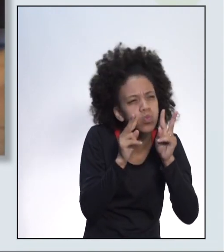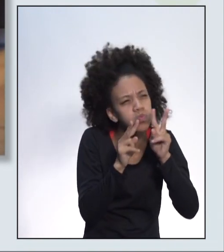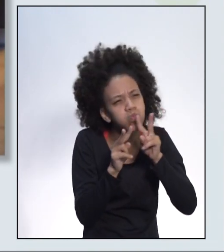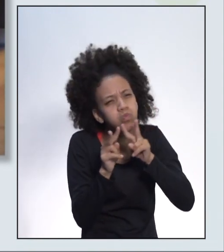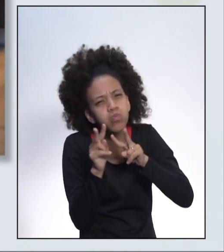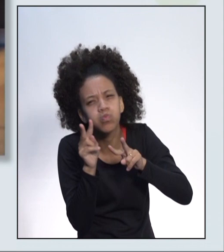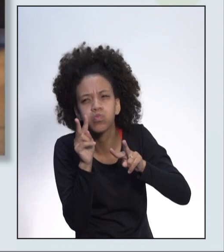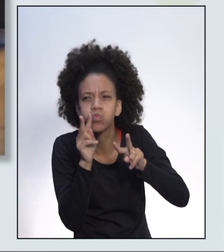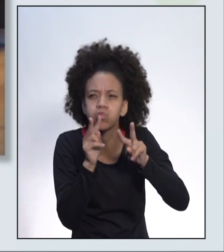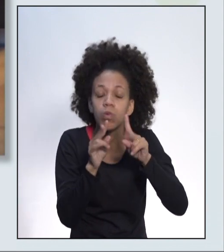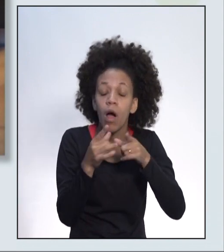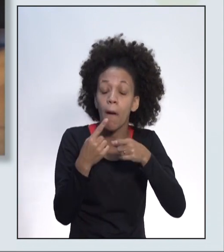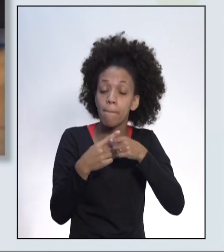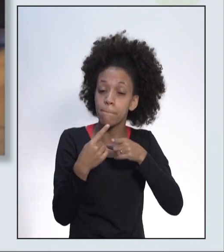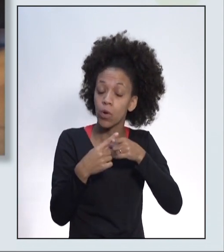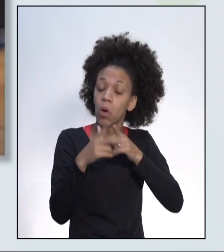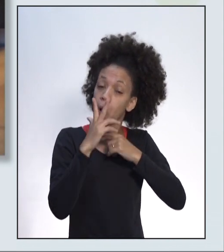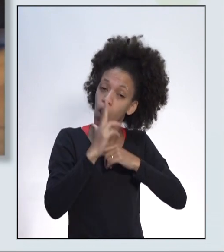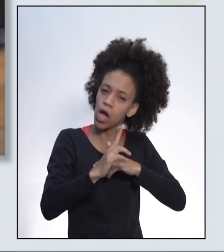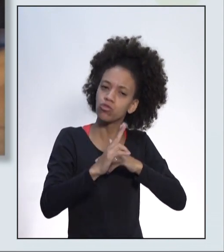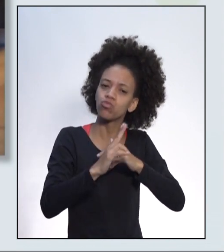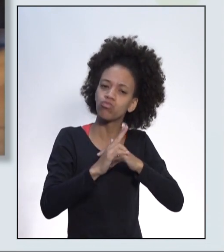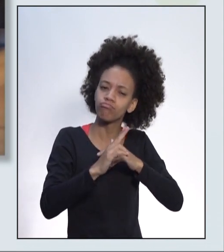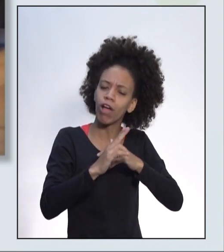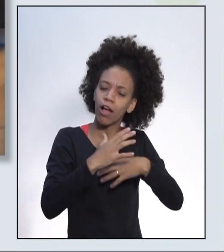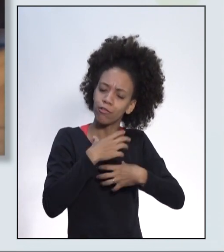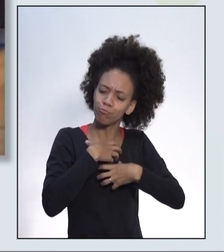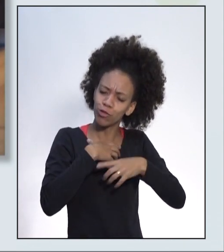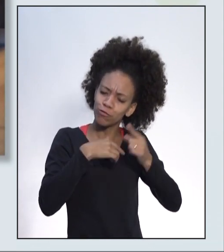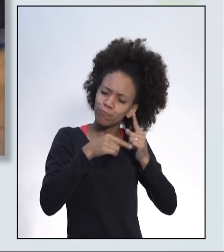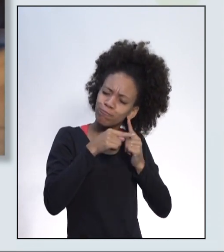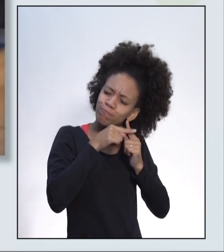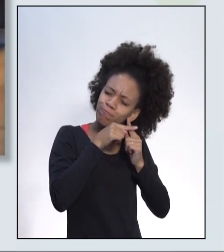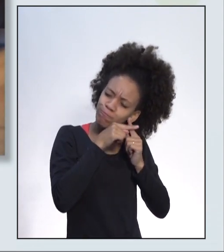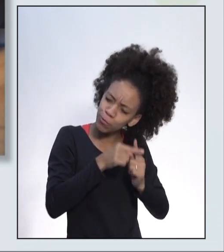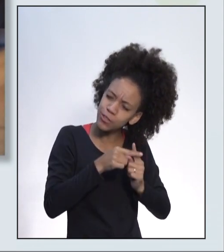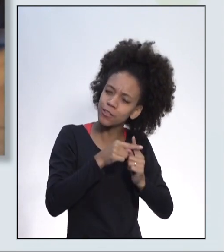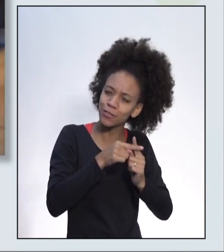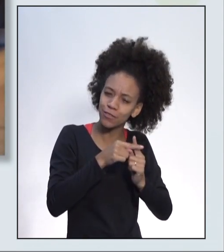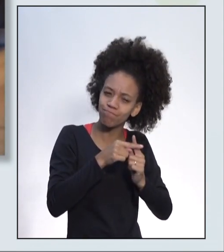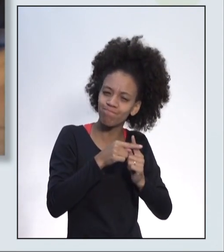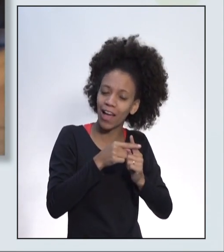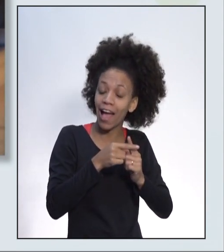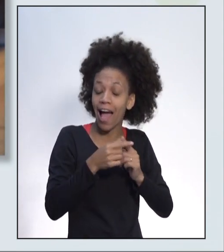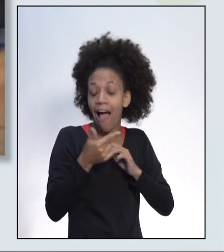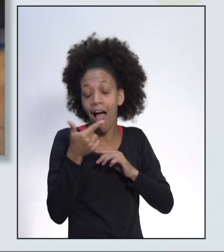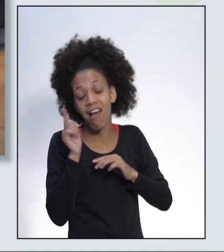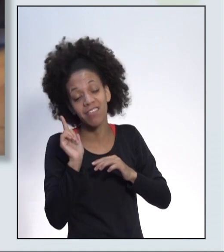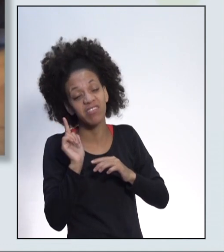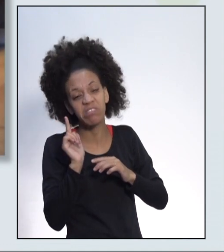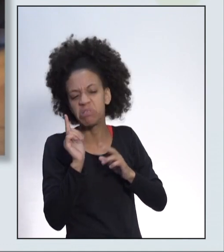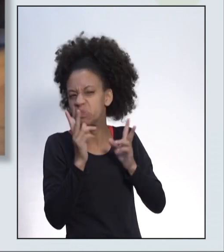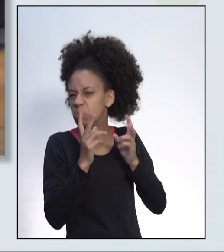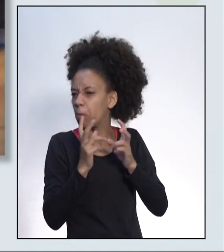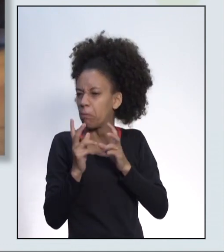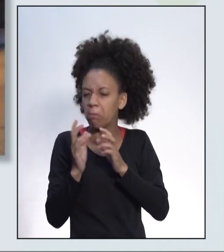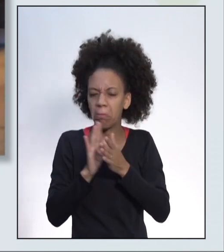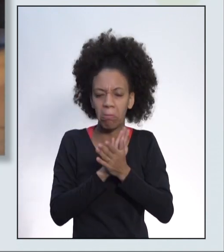volta, que eu acho que é um ponto positivo. Eu não prestava tanta atenção nas coisas que estavam acontecendo.